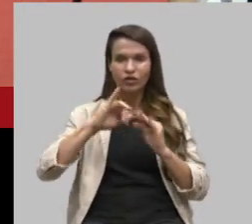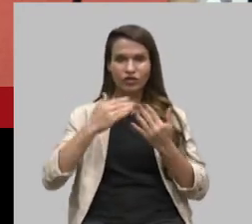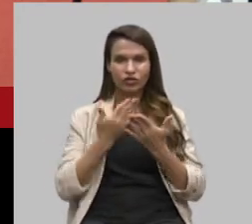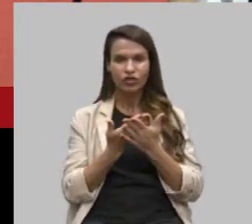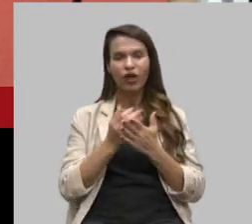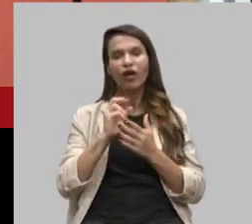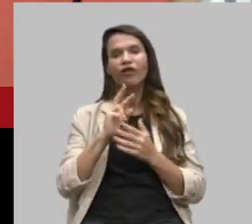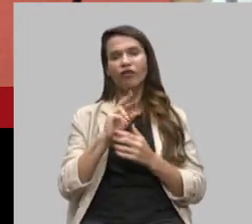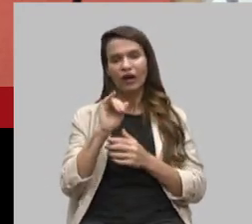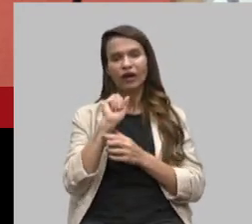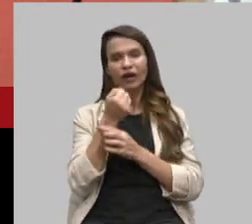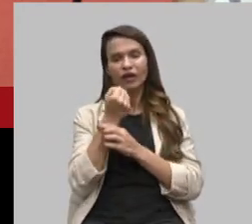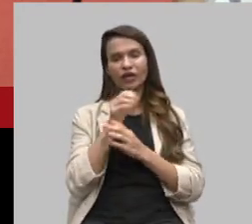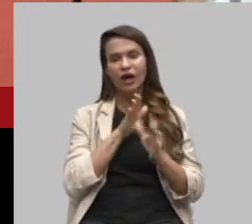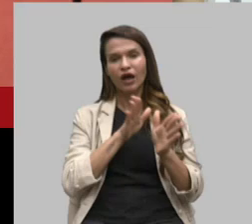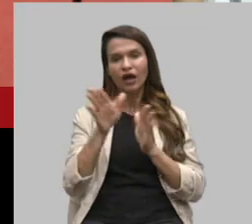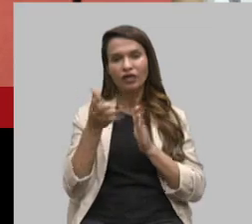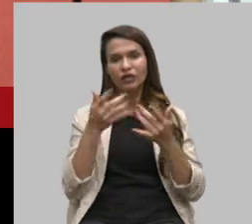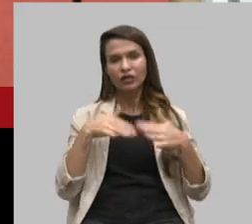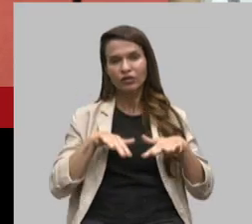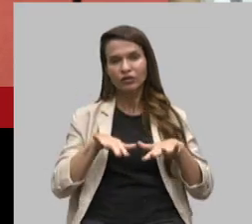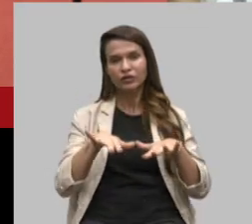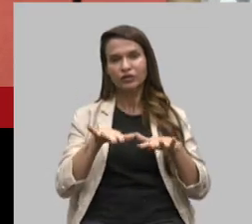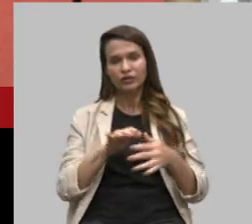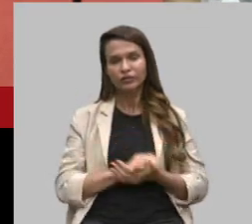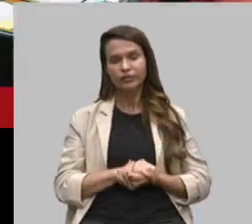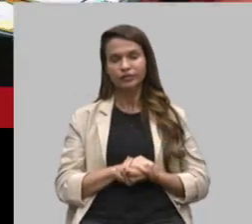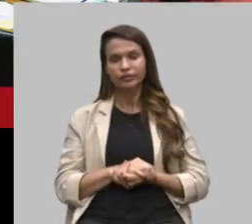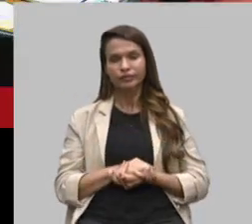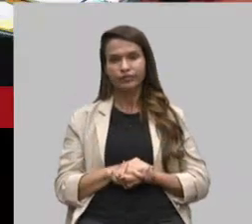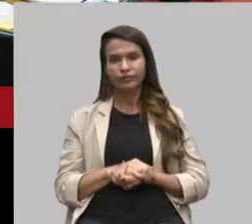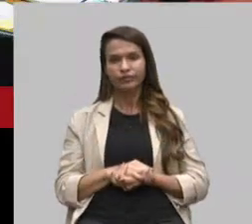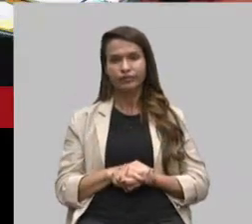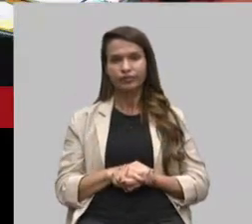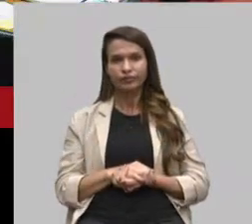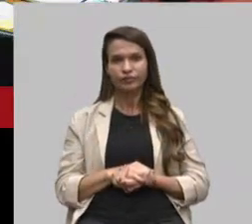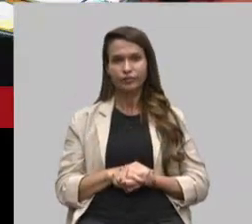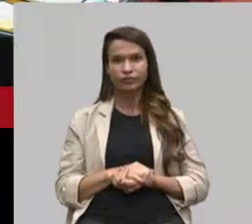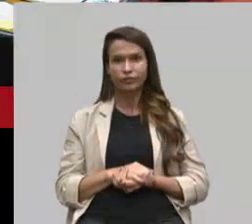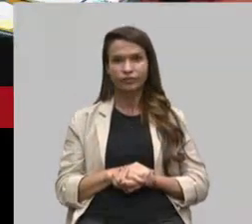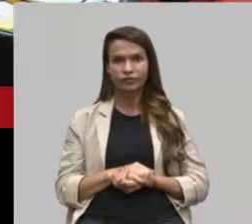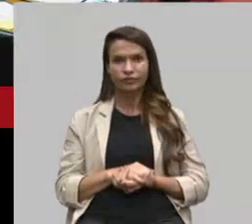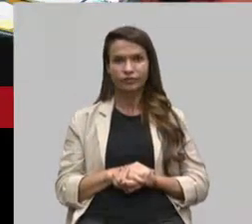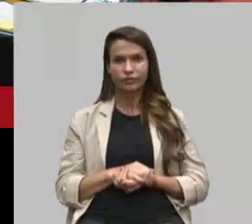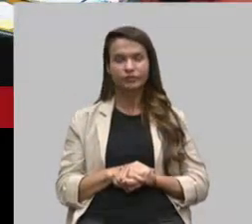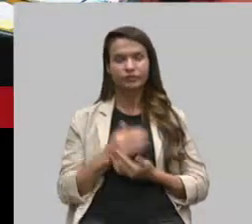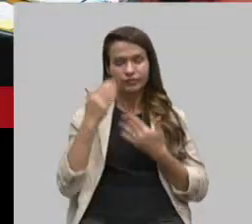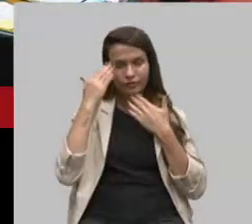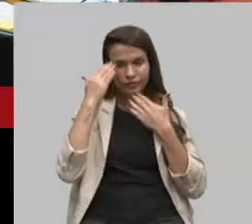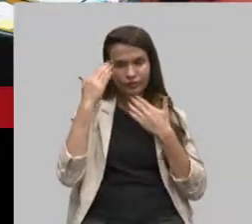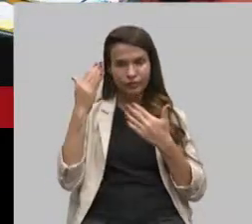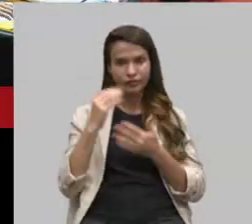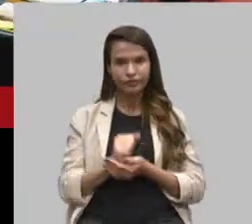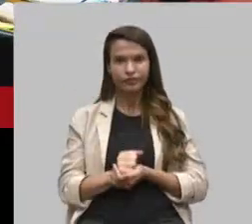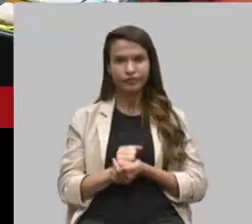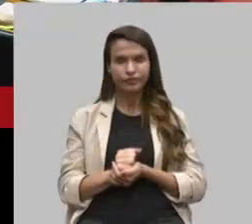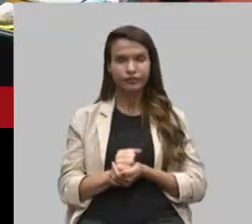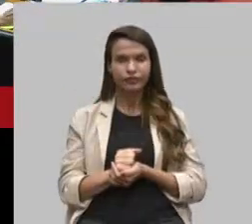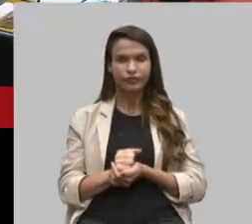acessibilidade e inclusão obrigada obrigado pode falar